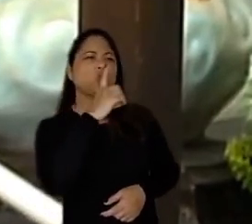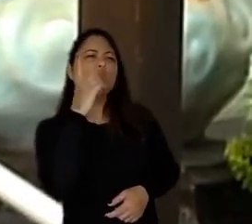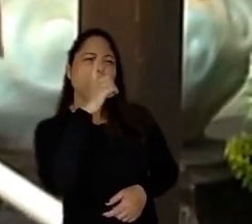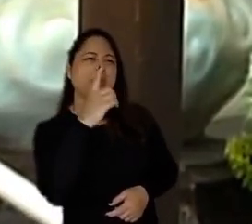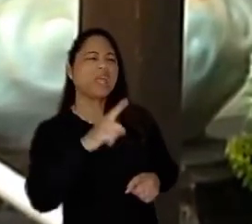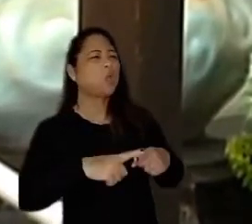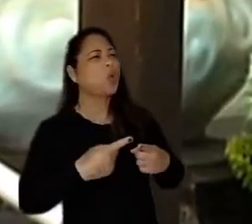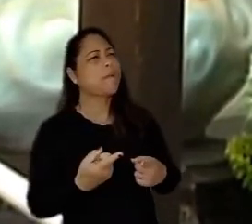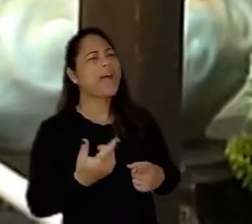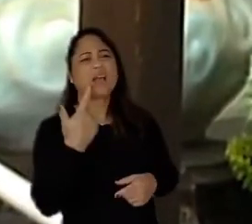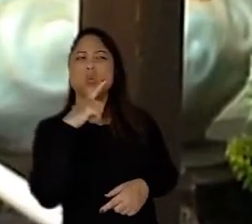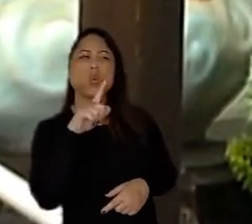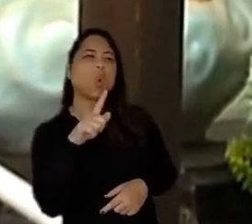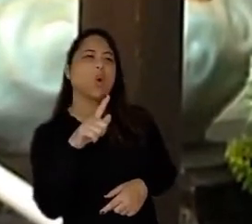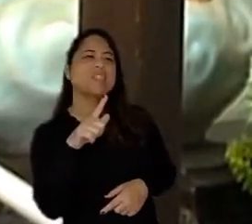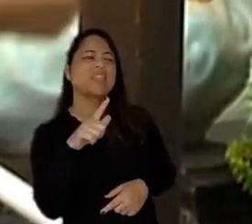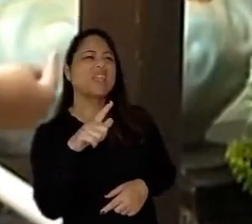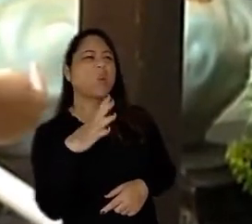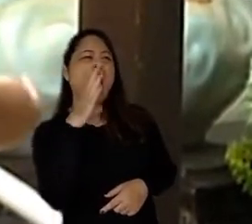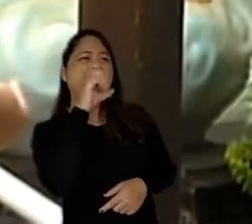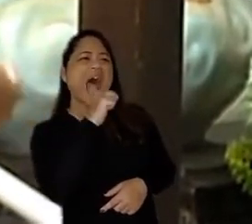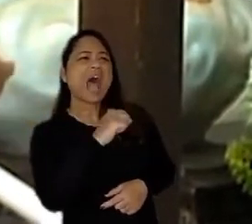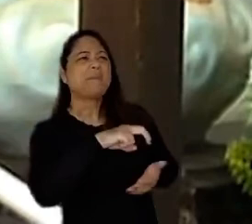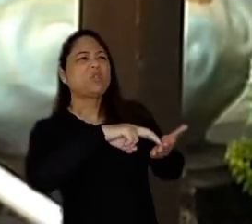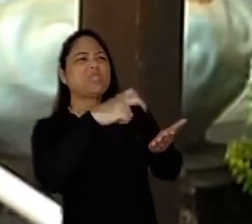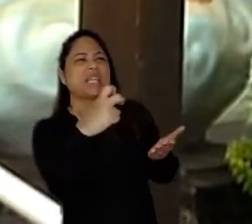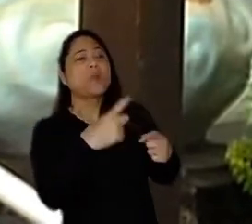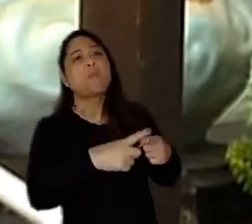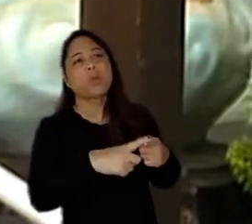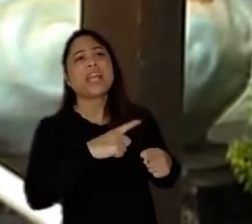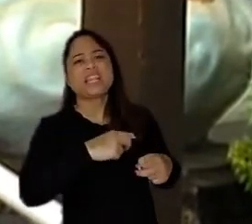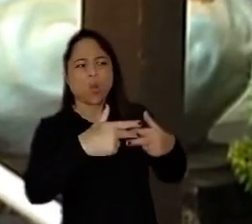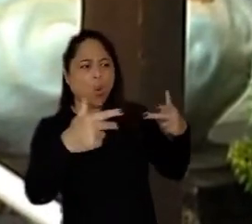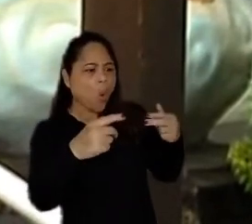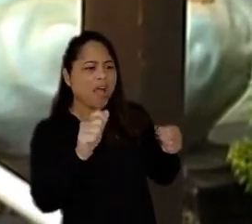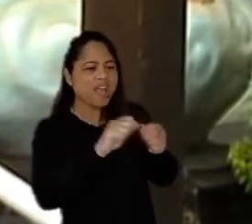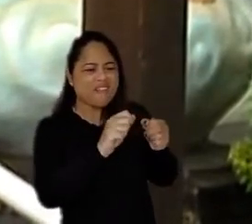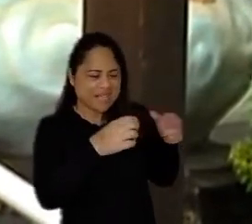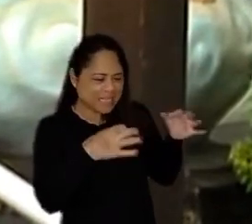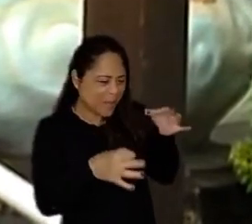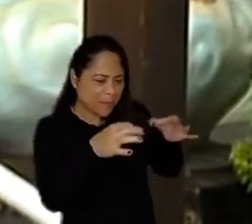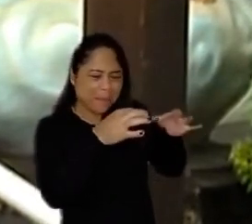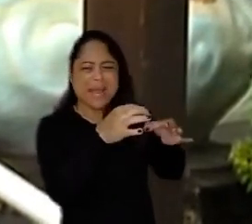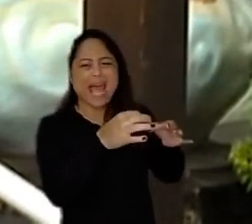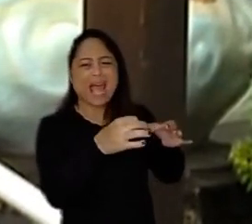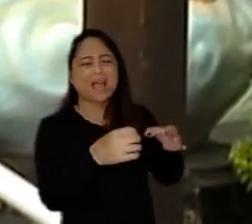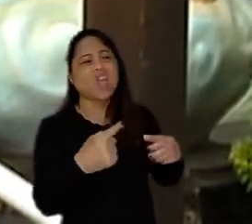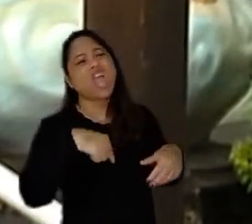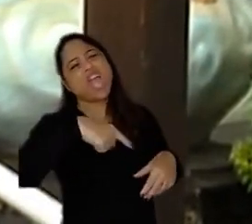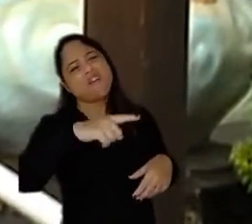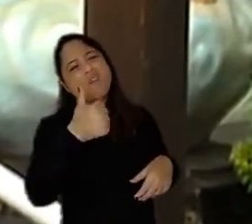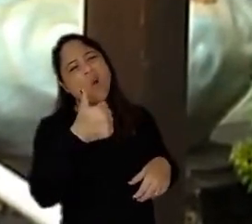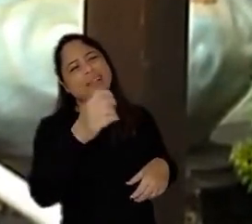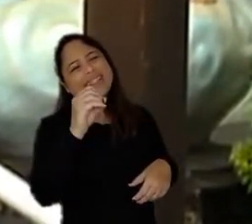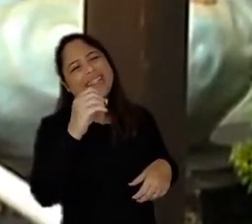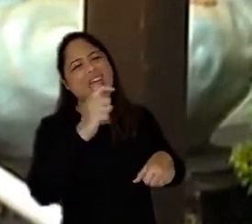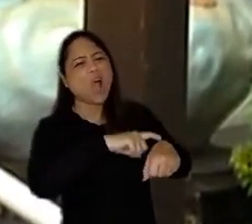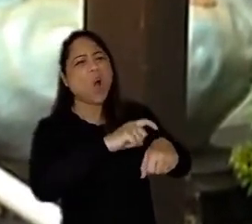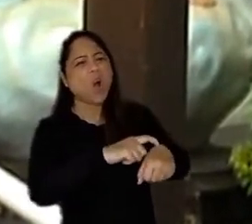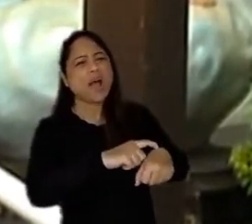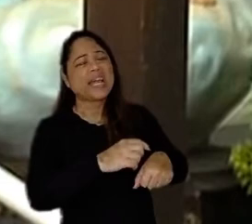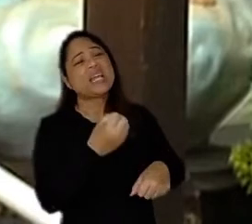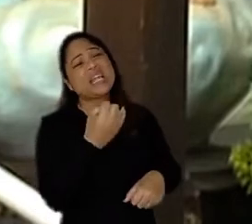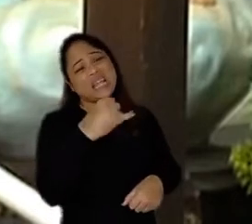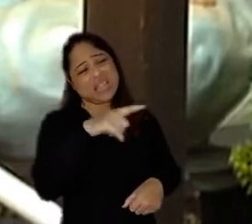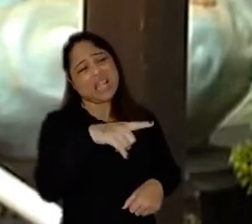mas também não consigo ir cedo, porque eu tenho umas coisas para fazer, eu devo chegar lá umas 10 horas, aí assim, se tiver bom, eu emendo até o final do